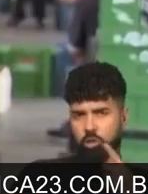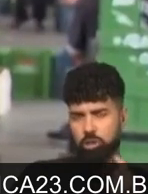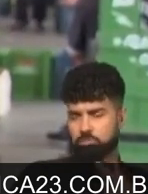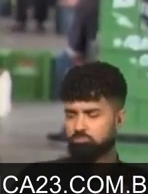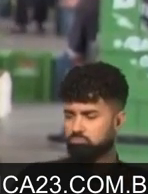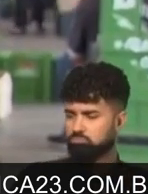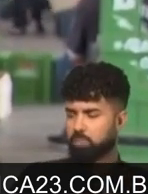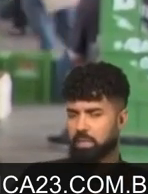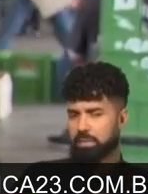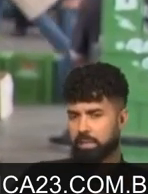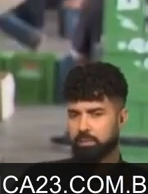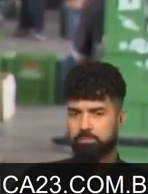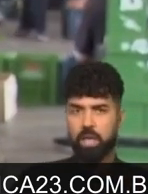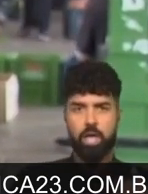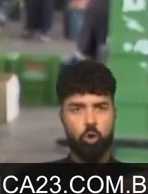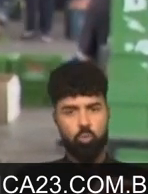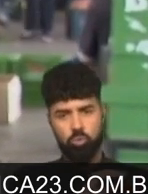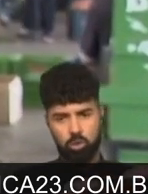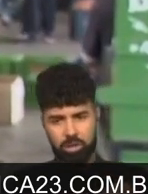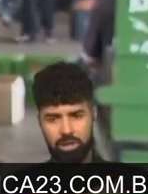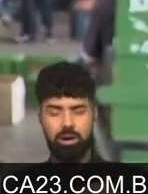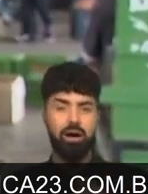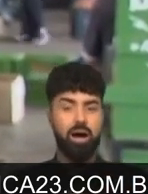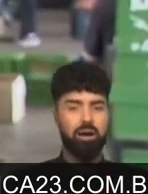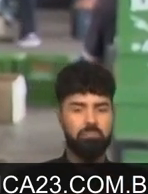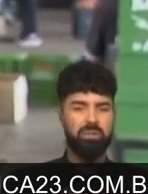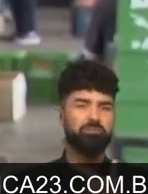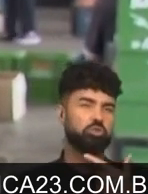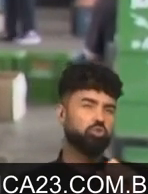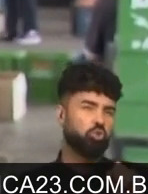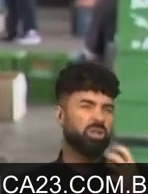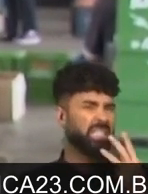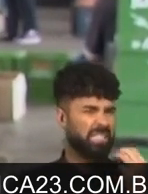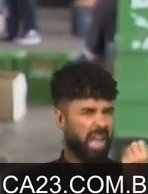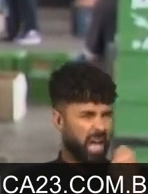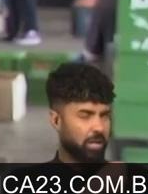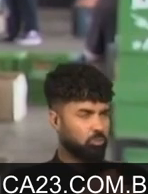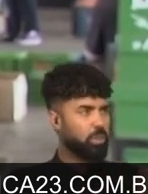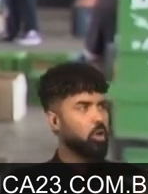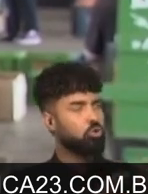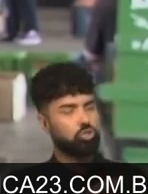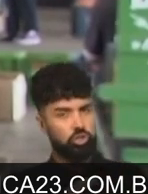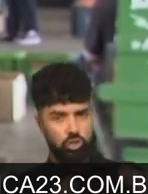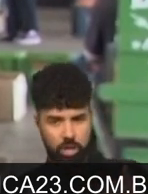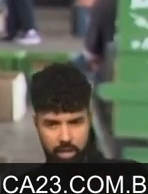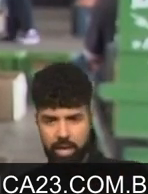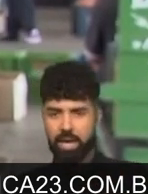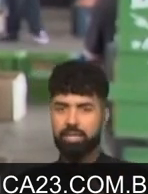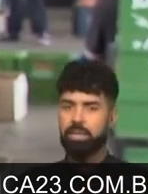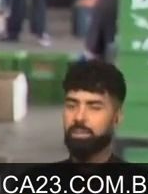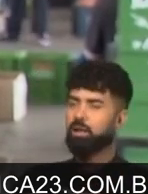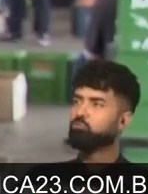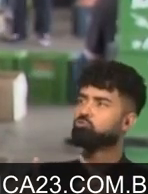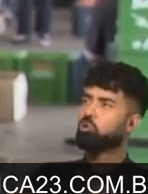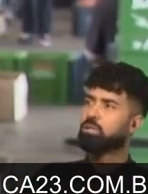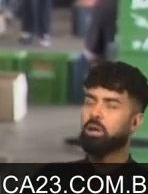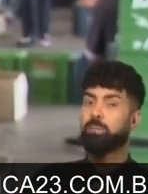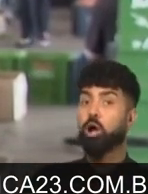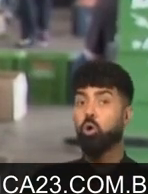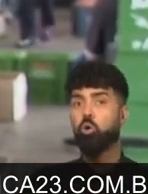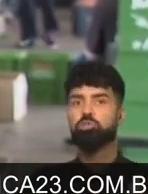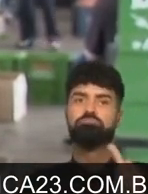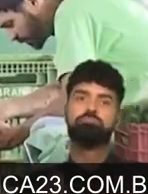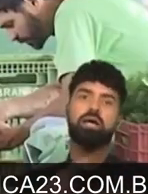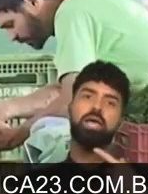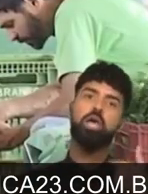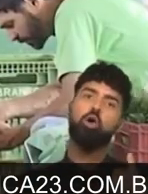vim da Bahia uns 28, 30 anos atrás e cheguei aqui a trabalhar como funcionário e hoje eu trabalho para